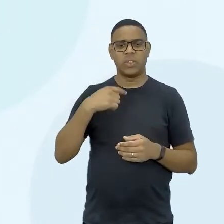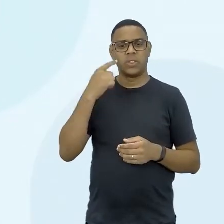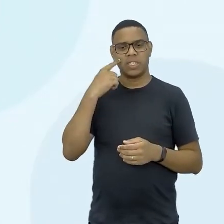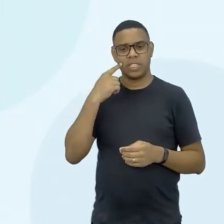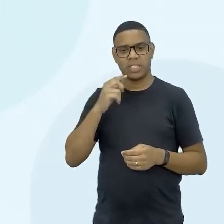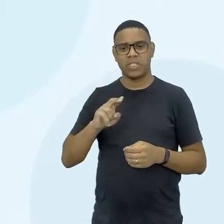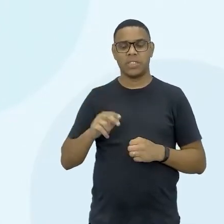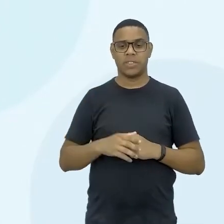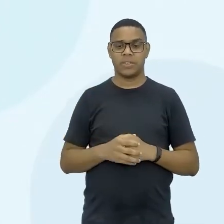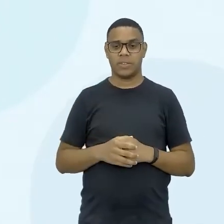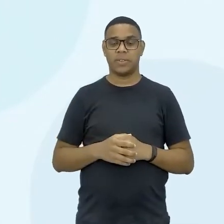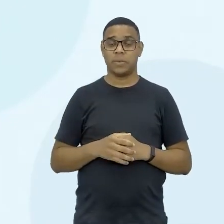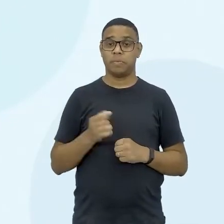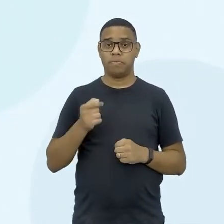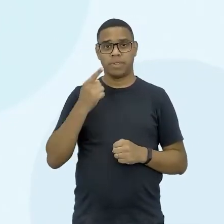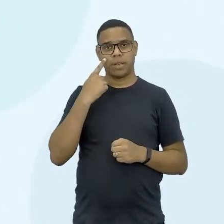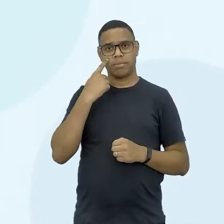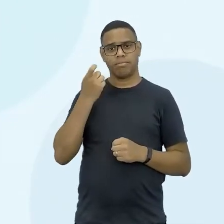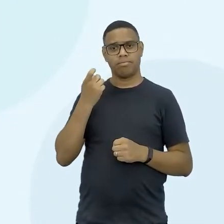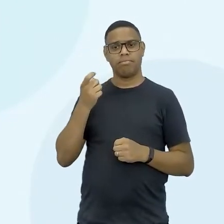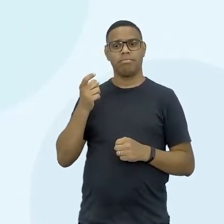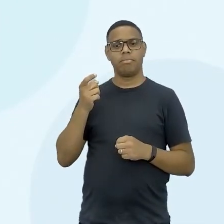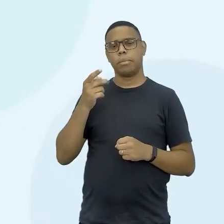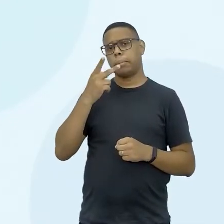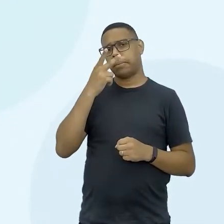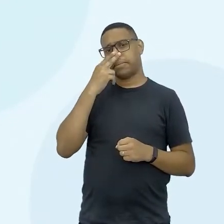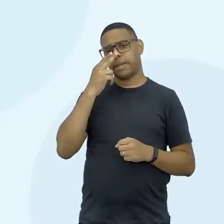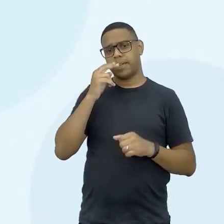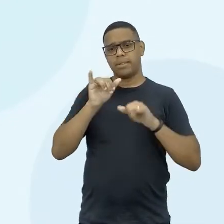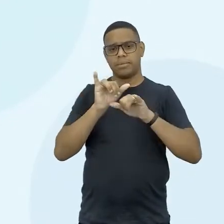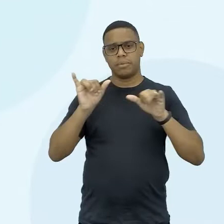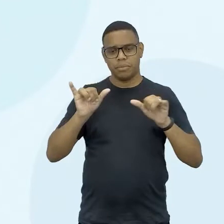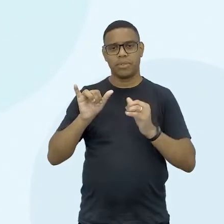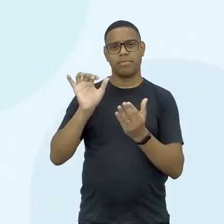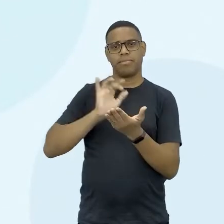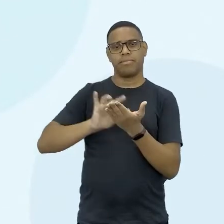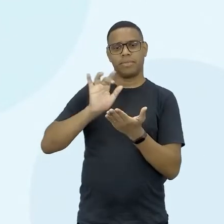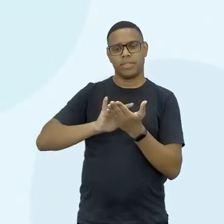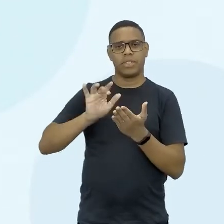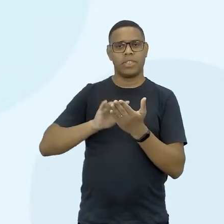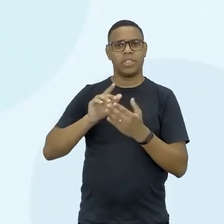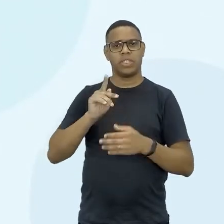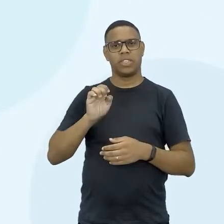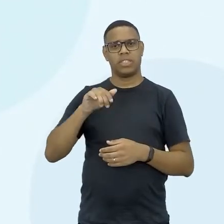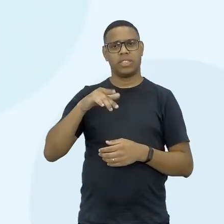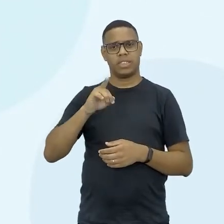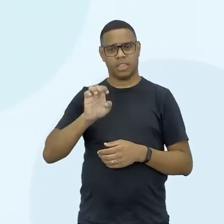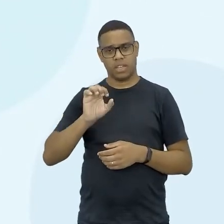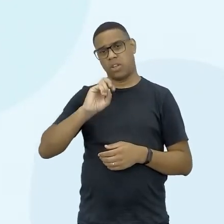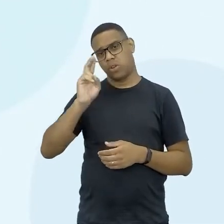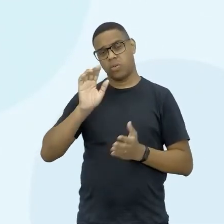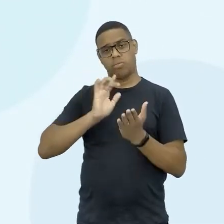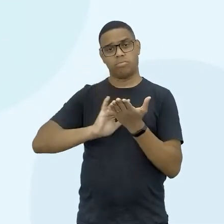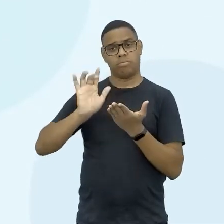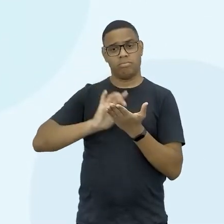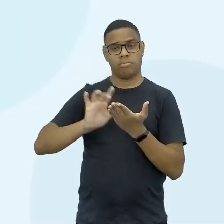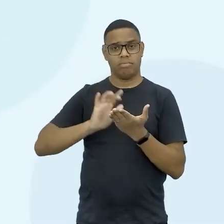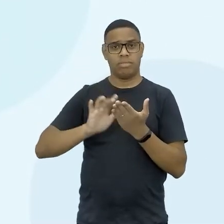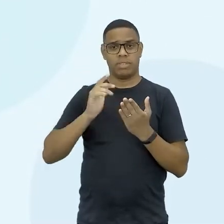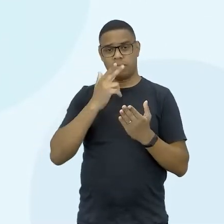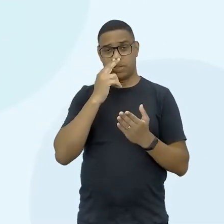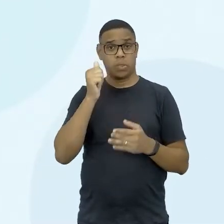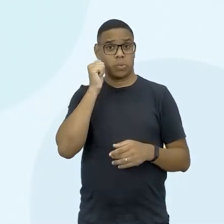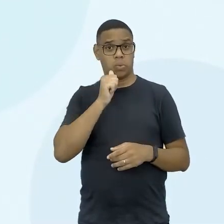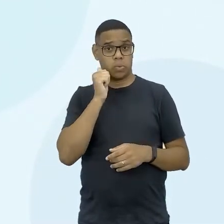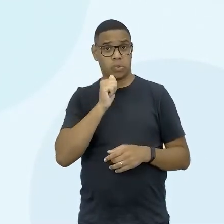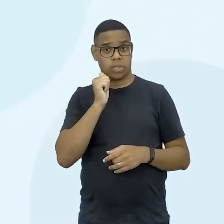objeto dela. Sim, chamou muito Para uma mim atenção. seria uma propaganda mesmo de algum objeto eletrônico, um Kindle, um tablet, do tipo...